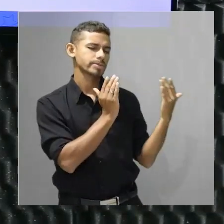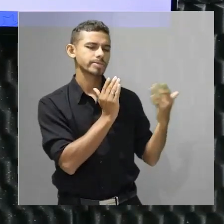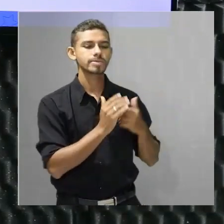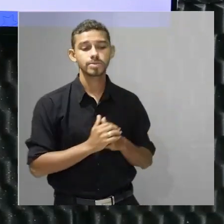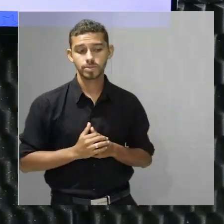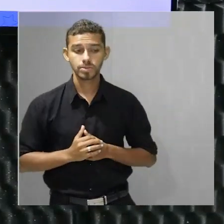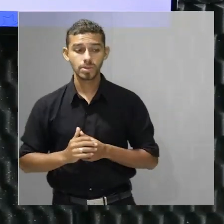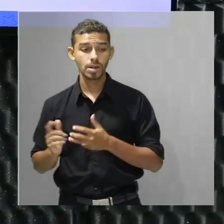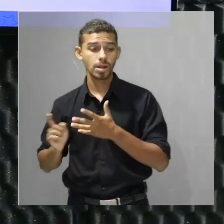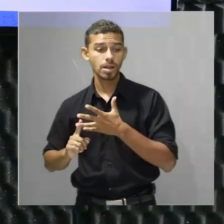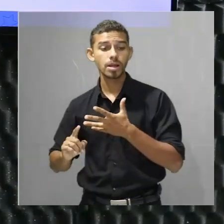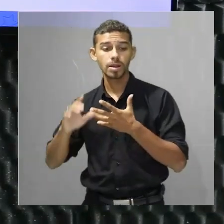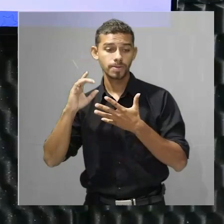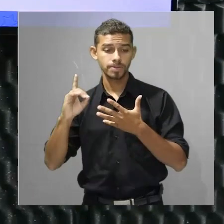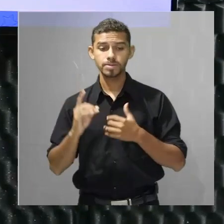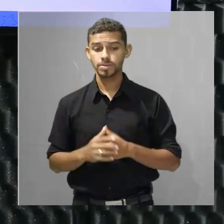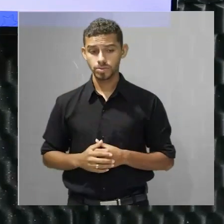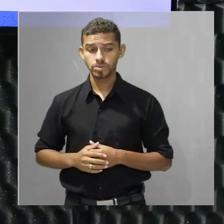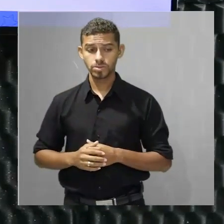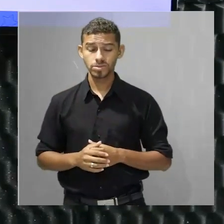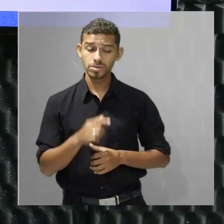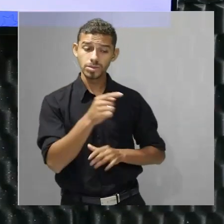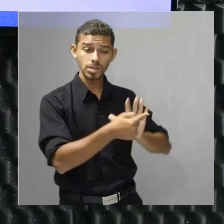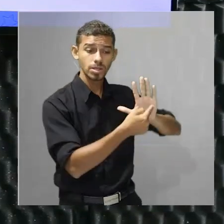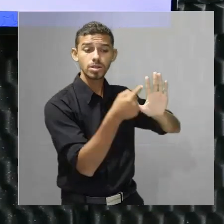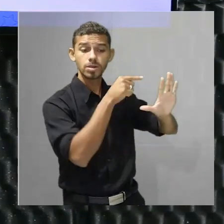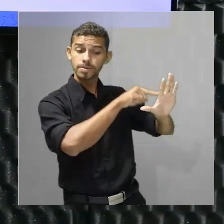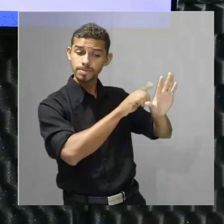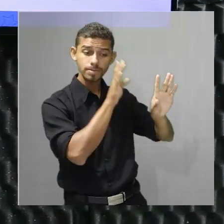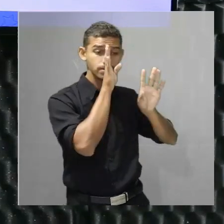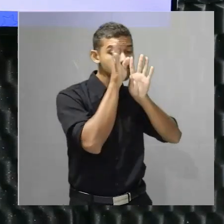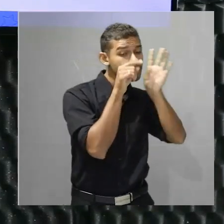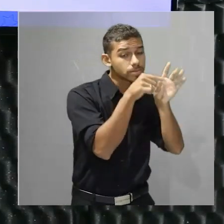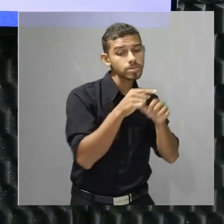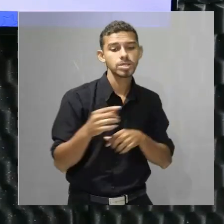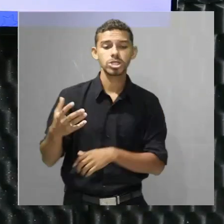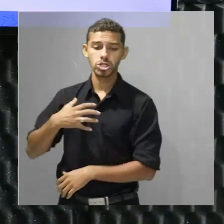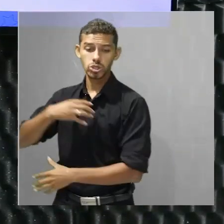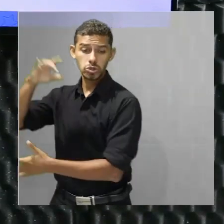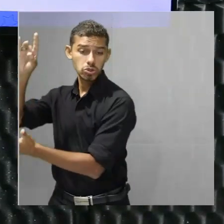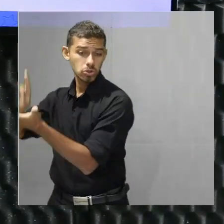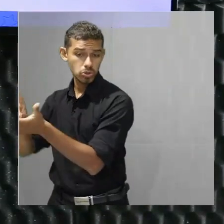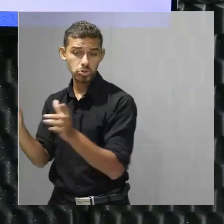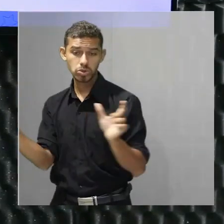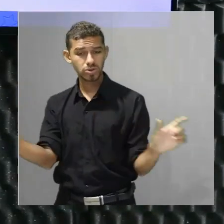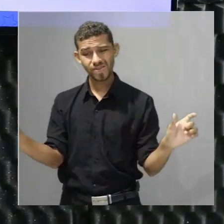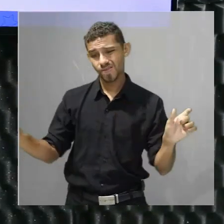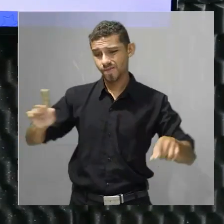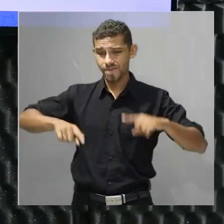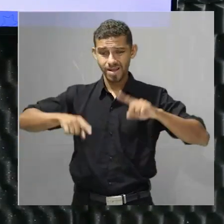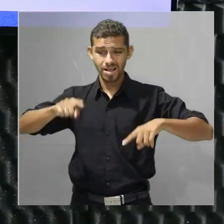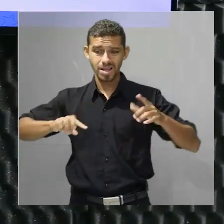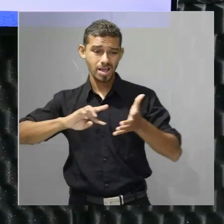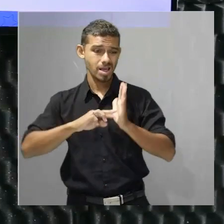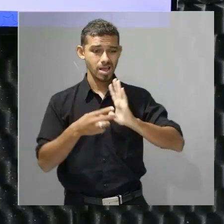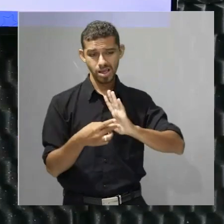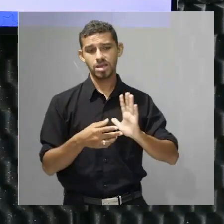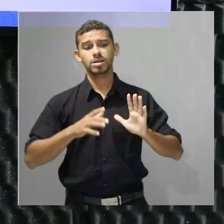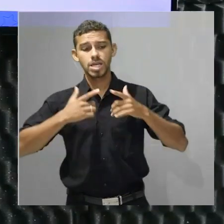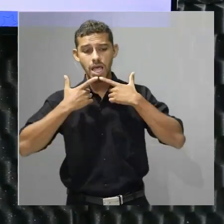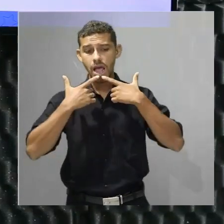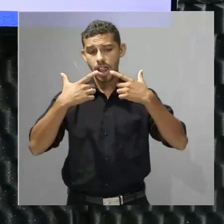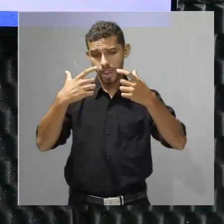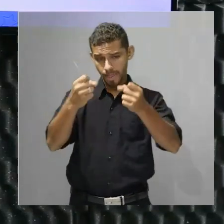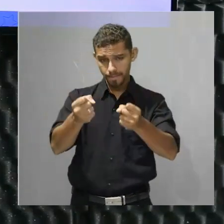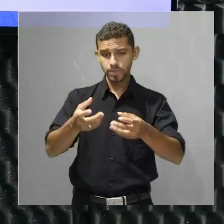A conotação e a denotação são as variações de significado que ocorre no signo linguístico que por sua vez é composto